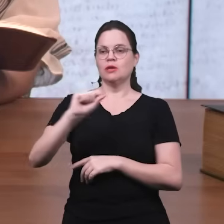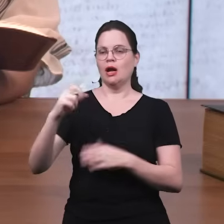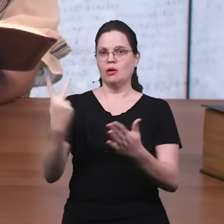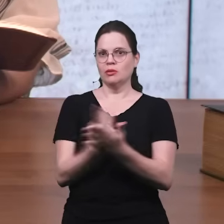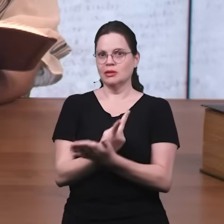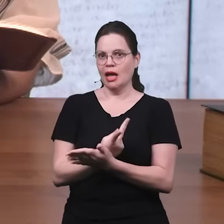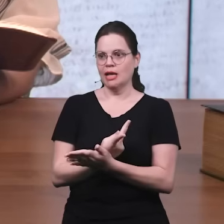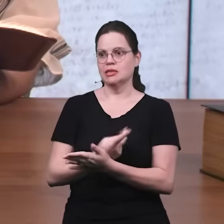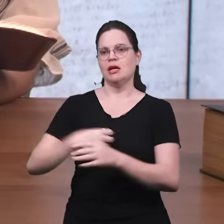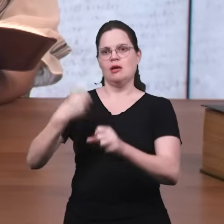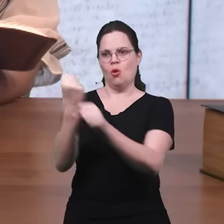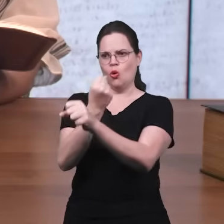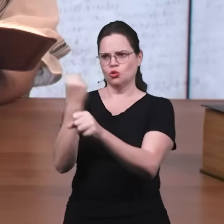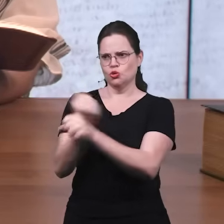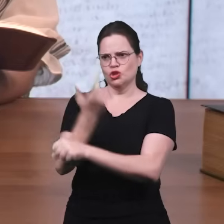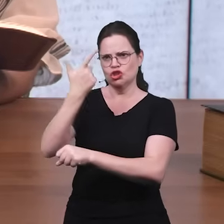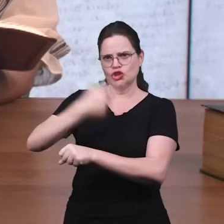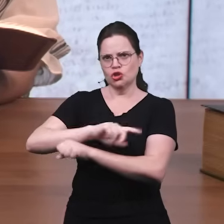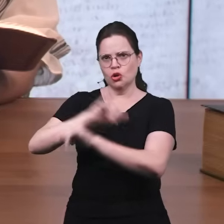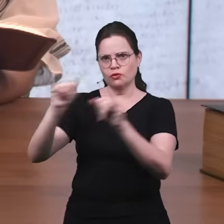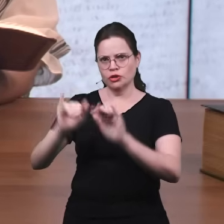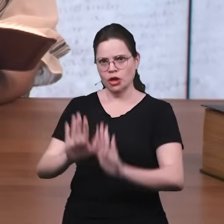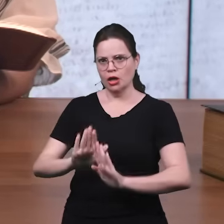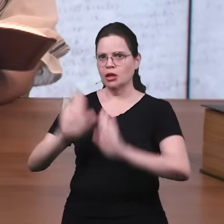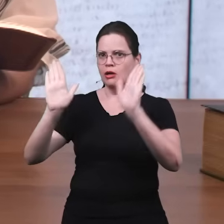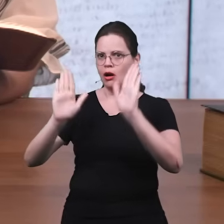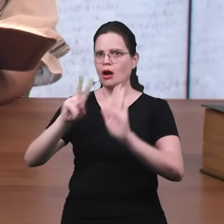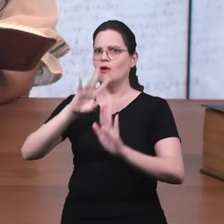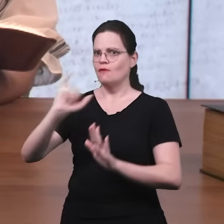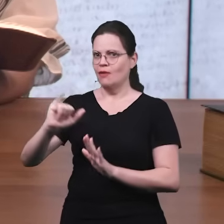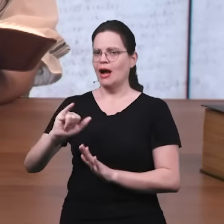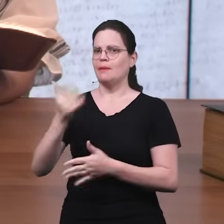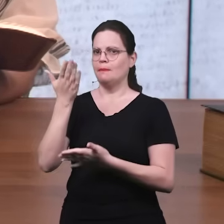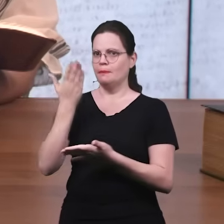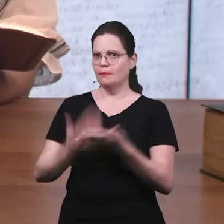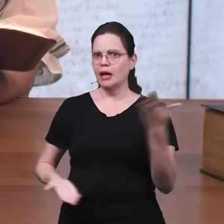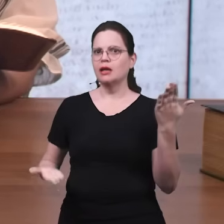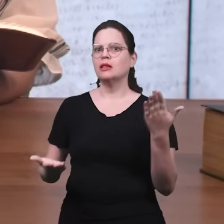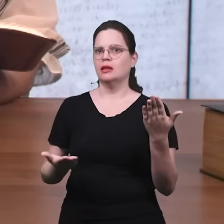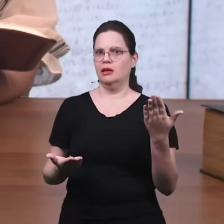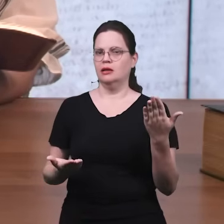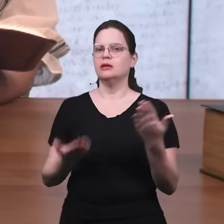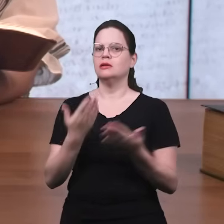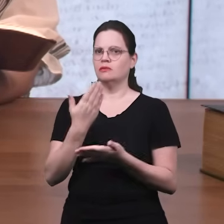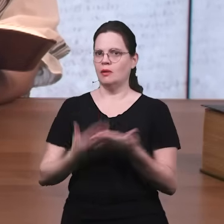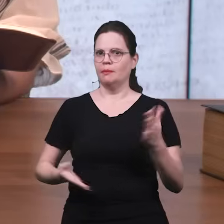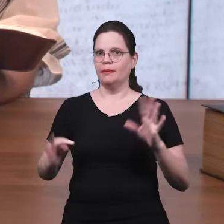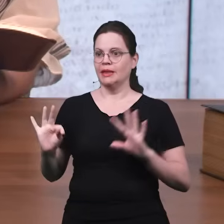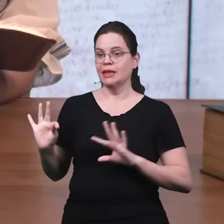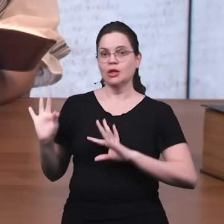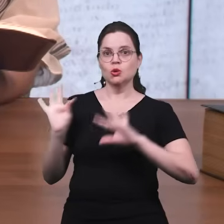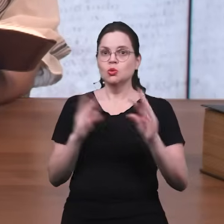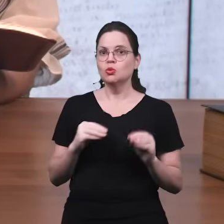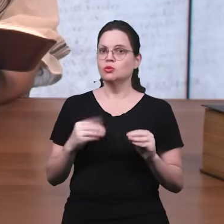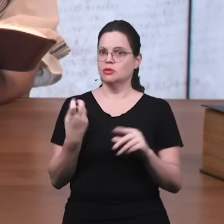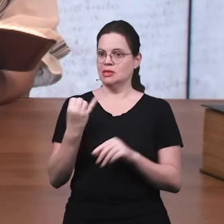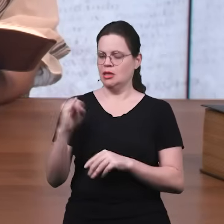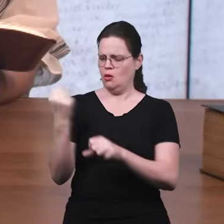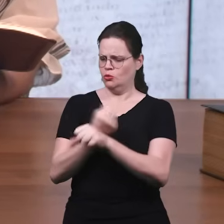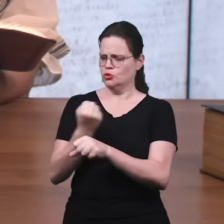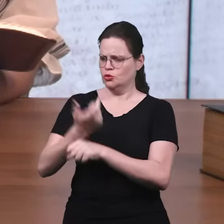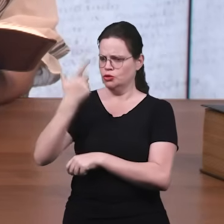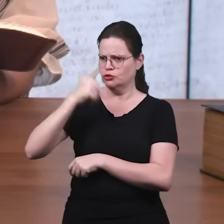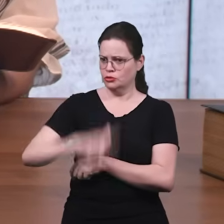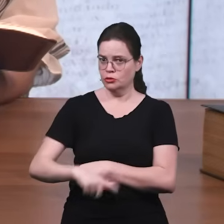reedificar esta cidade de Jericó. Perdendo o seu primogênito, afundará, e sobre o